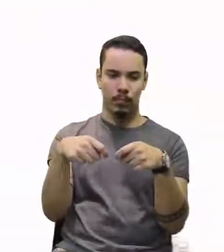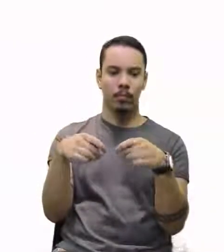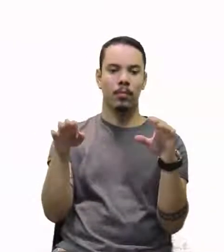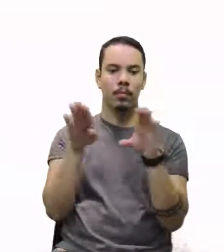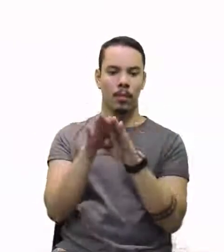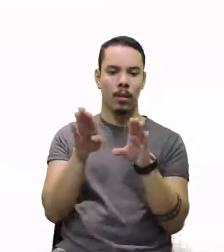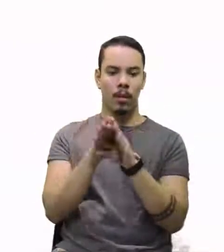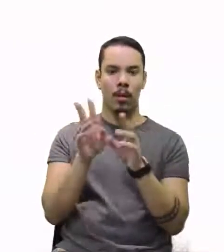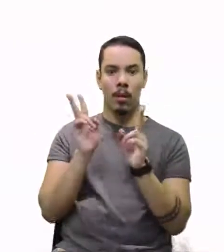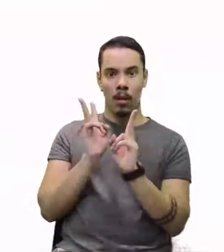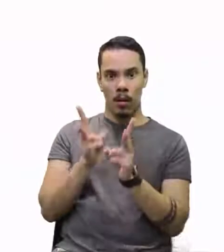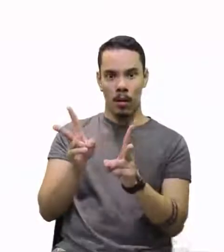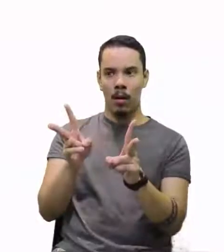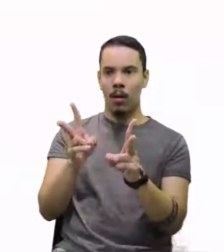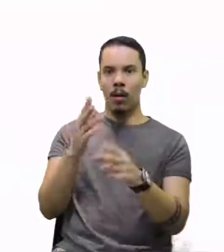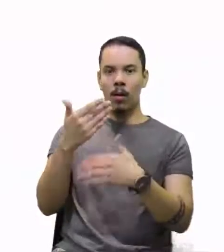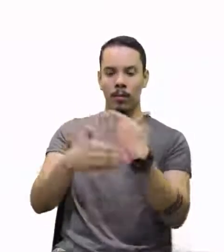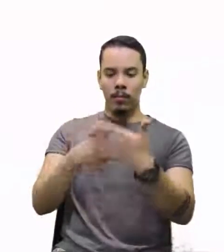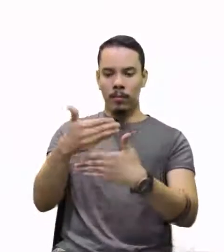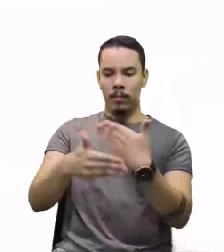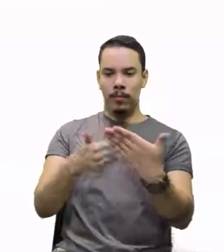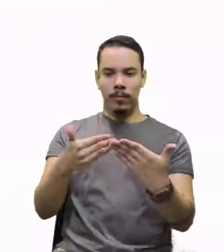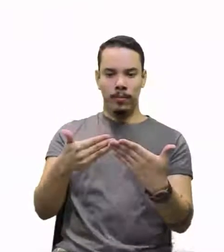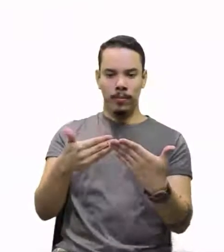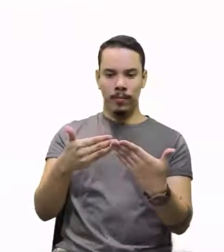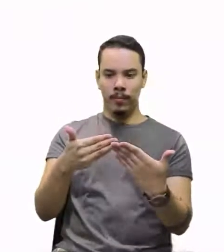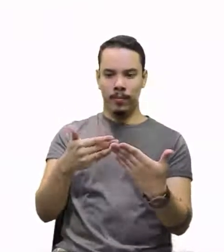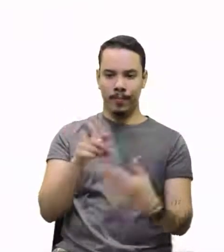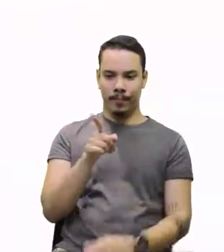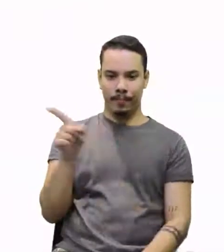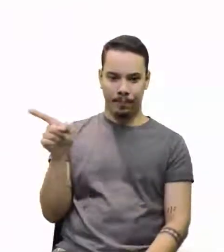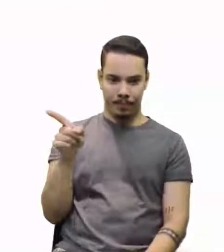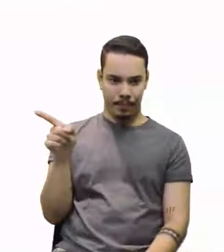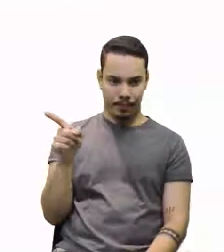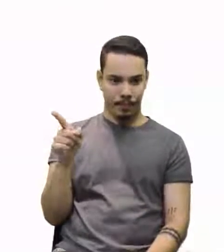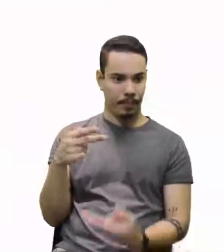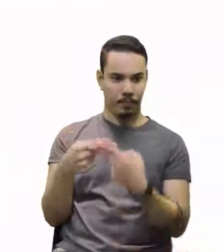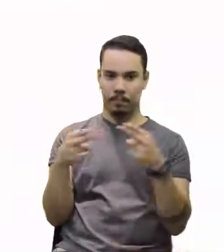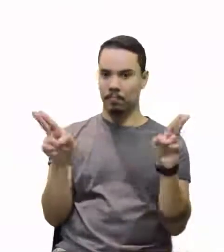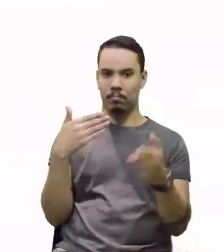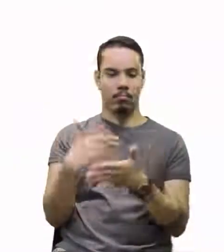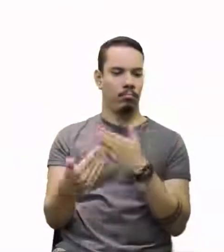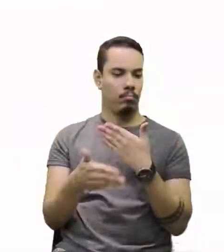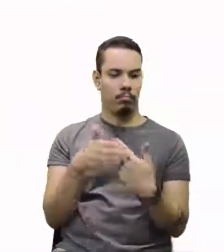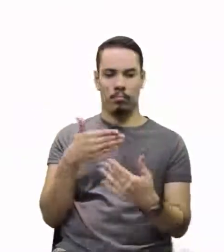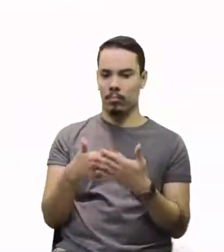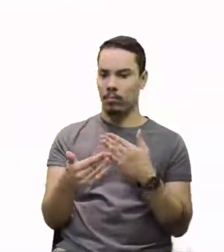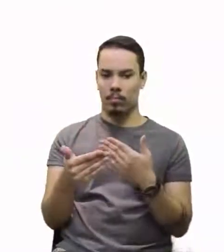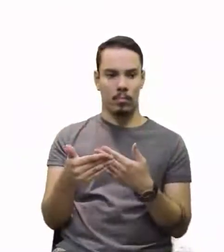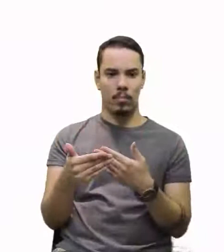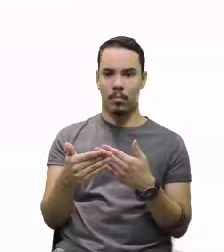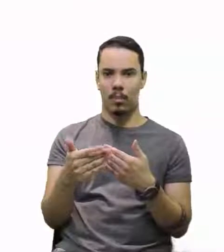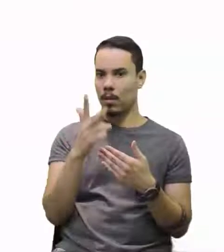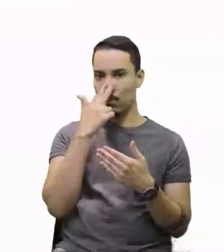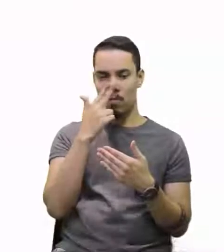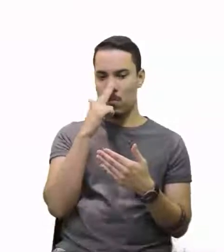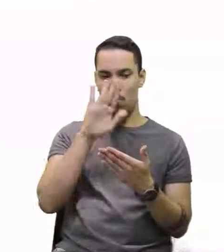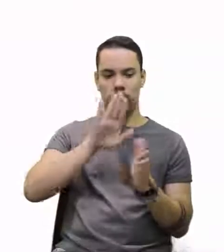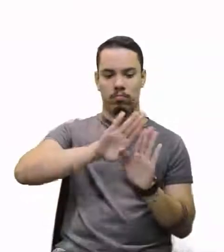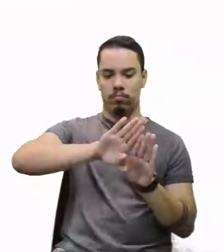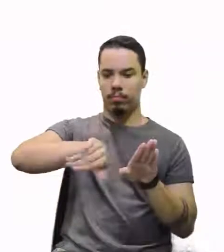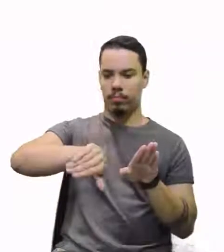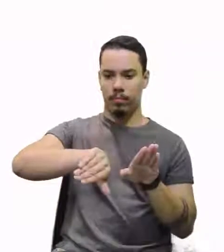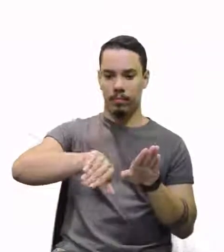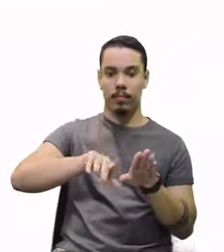Corrente continua aí, ó, circulando por esse caminho. Aqui não, aqui está aberto, não, é como se tivesse